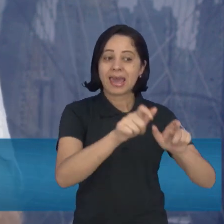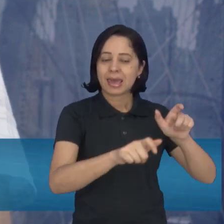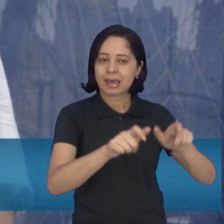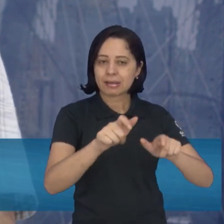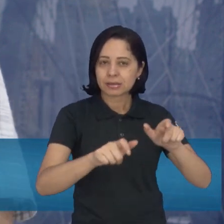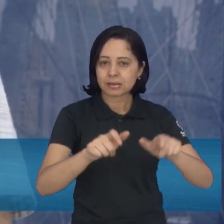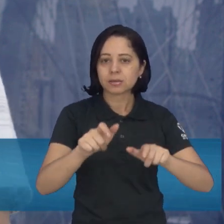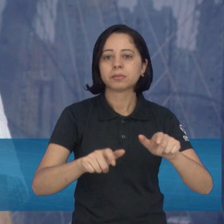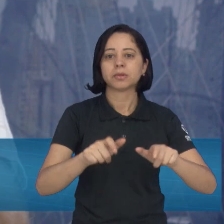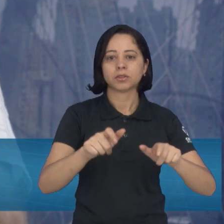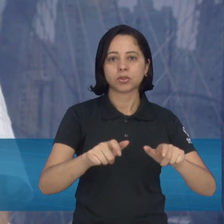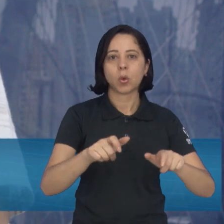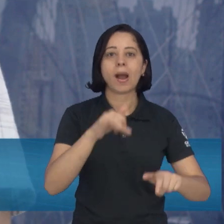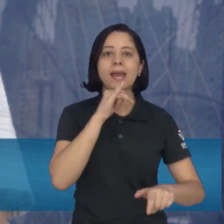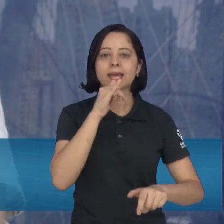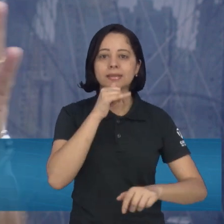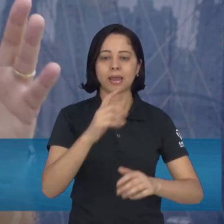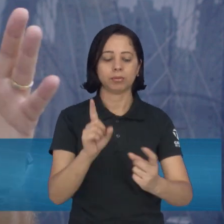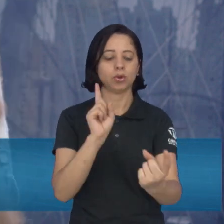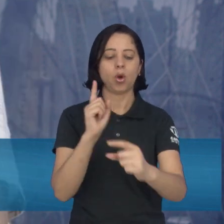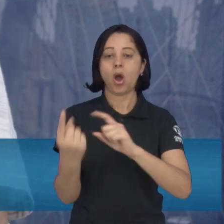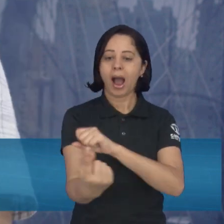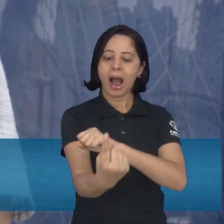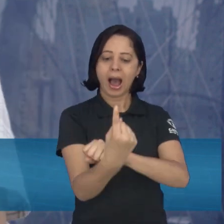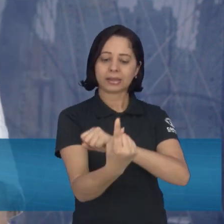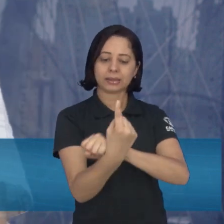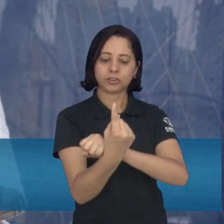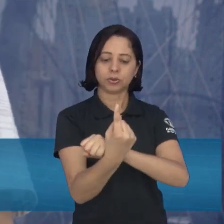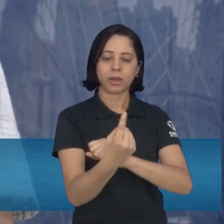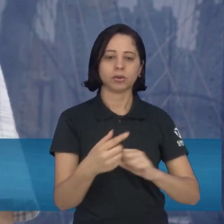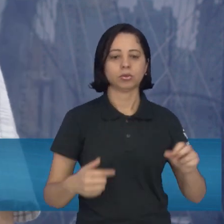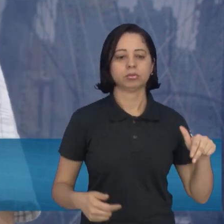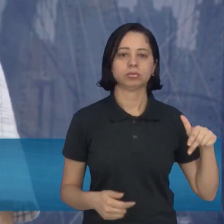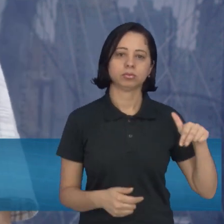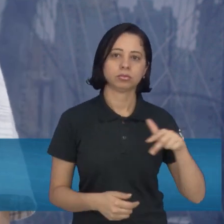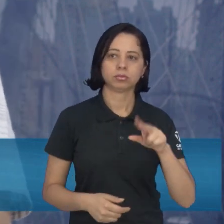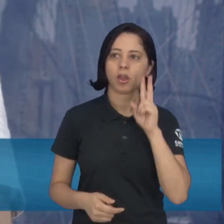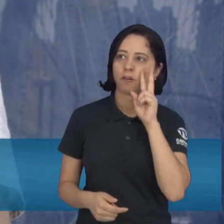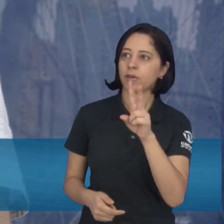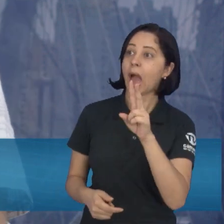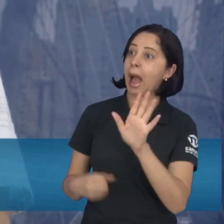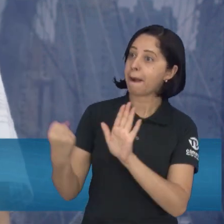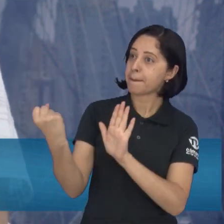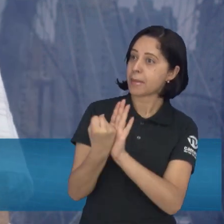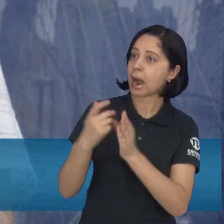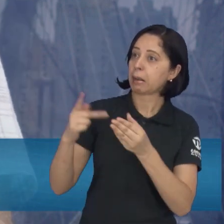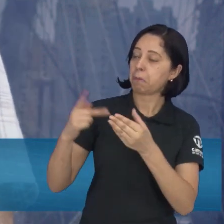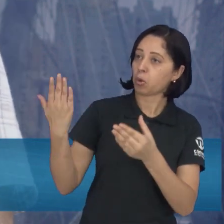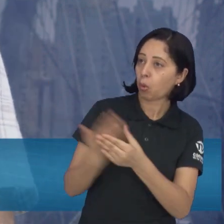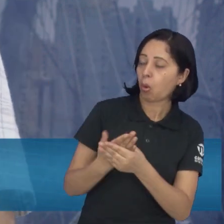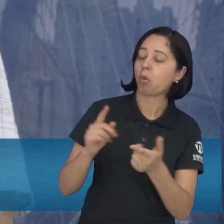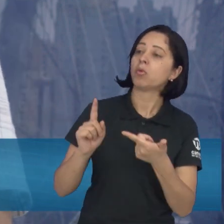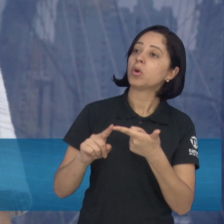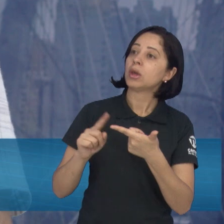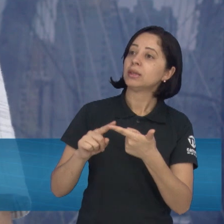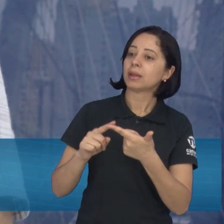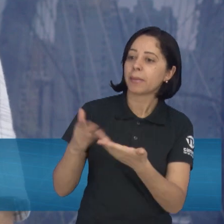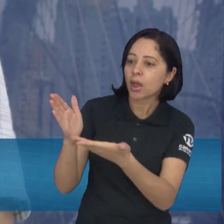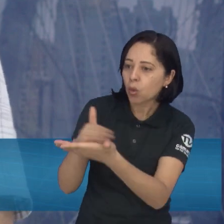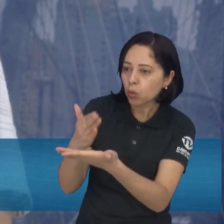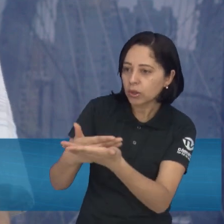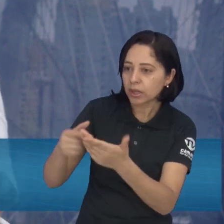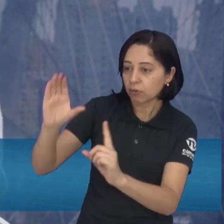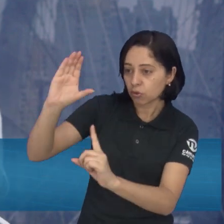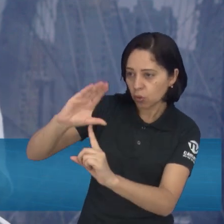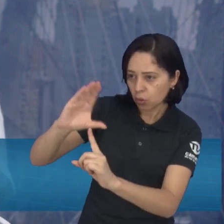justamente ali no caixa, né? Você tem que ter os selos do Procon, enfim, tudo isso. A gente verifica isso, orienta, e nós temos